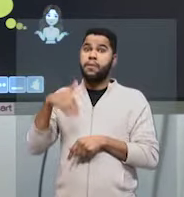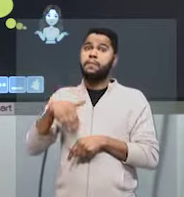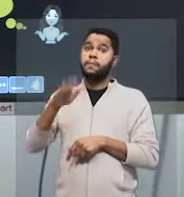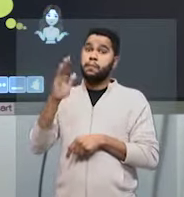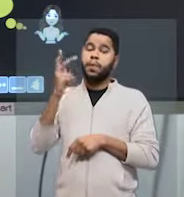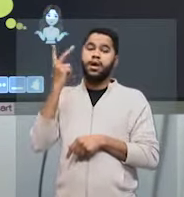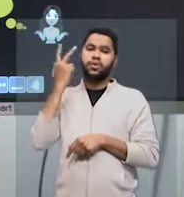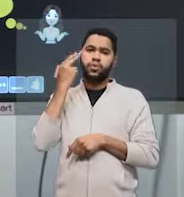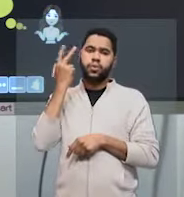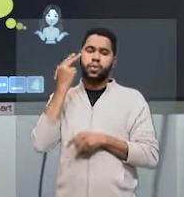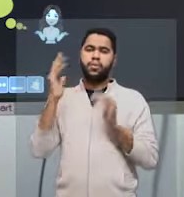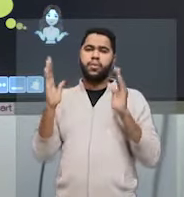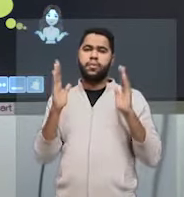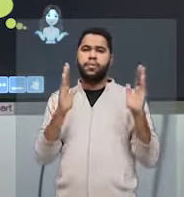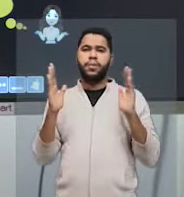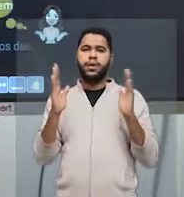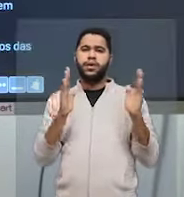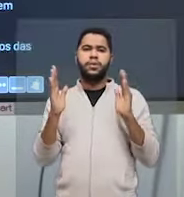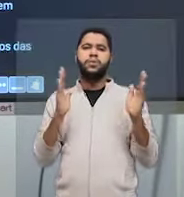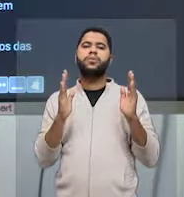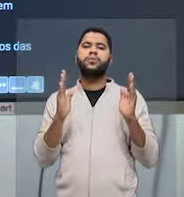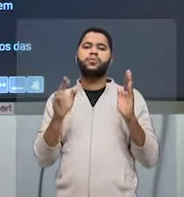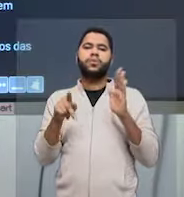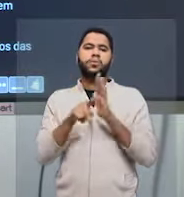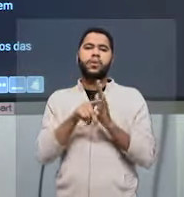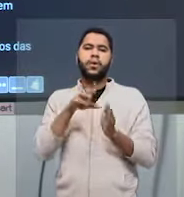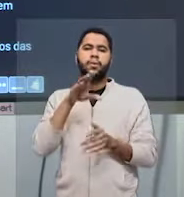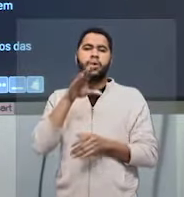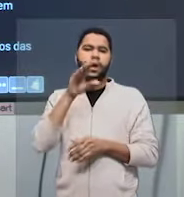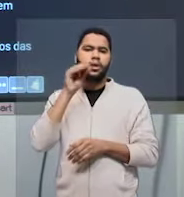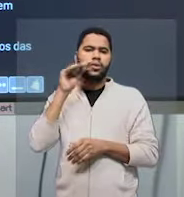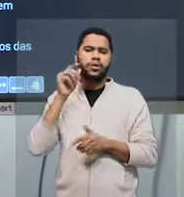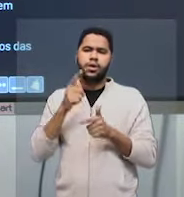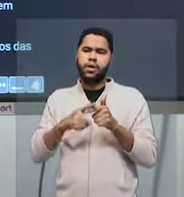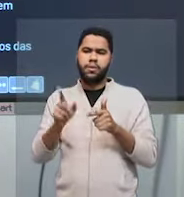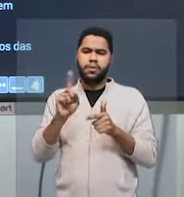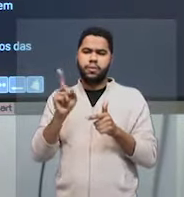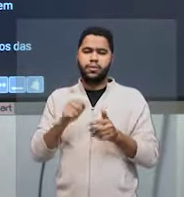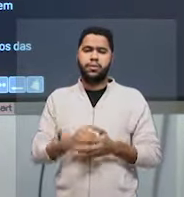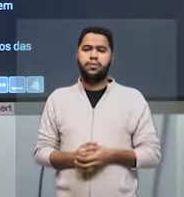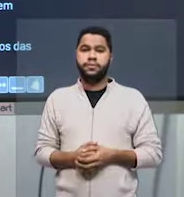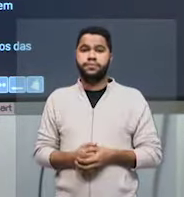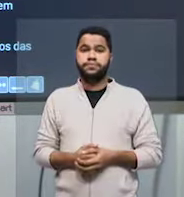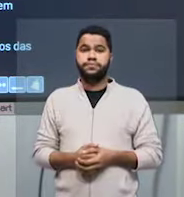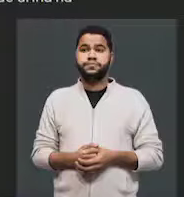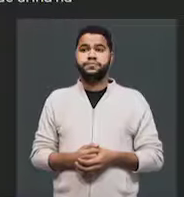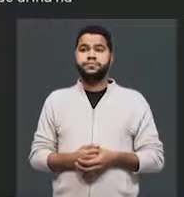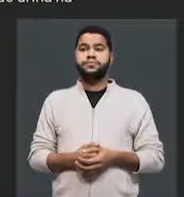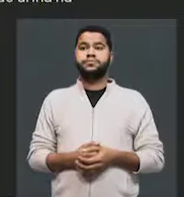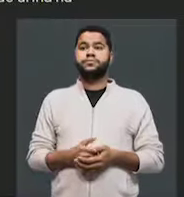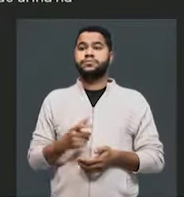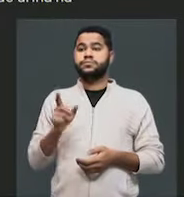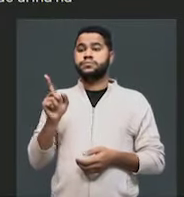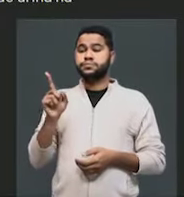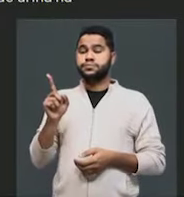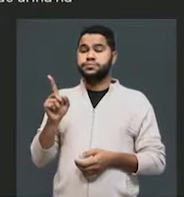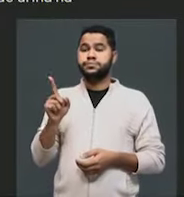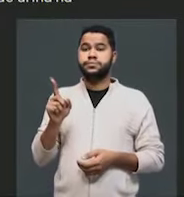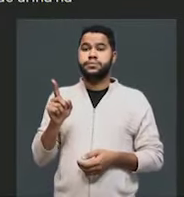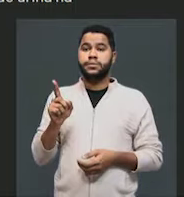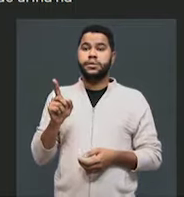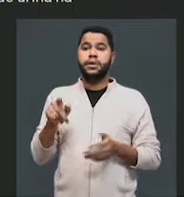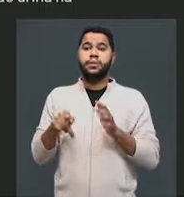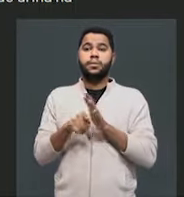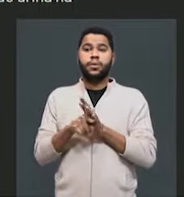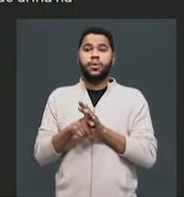comum aí na adolescência, isso não é nenhum problema. Então vamos para as glândulas, tá? Eu tenho as glândulas